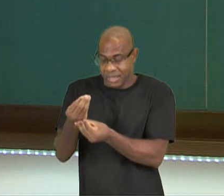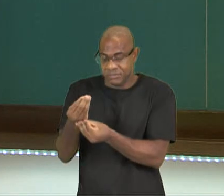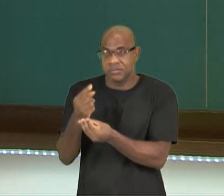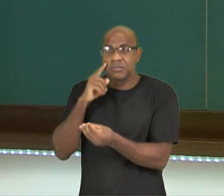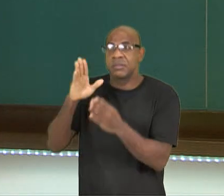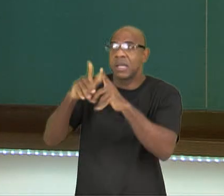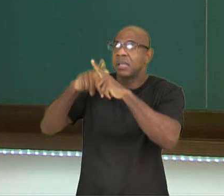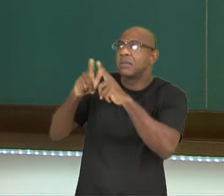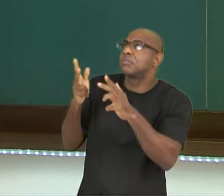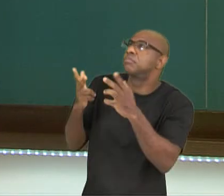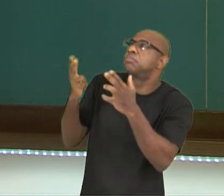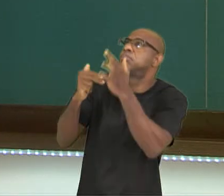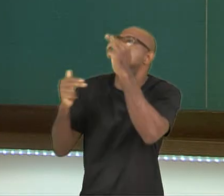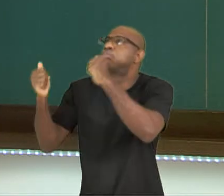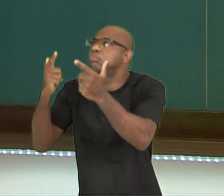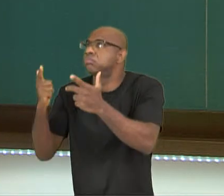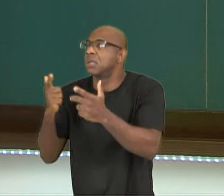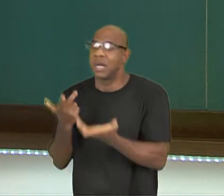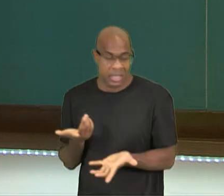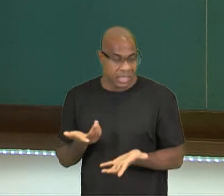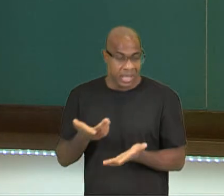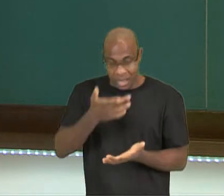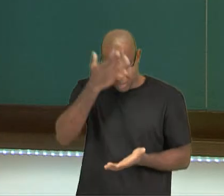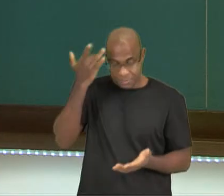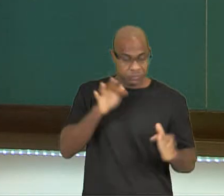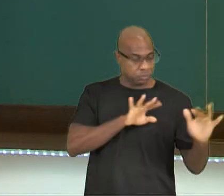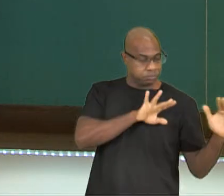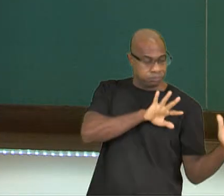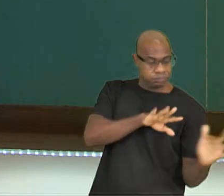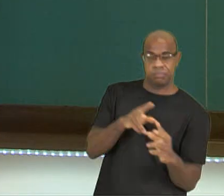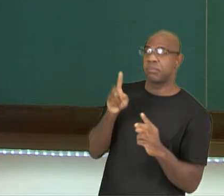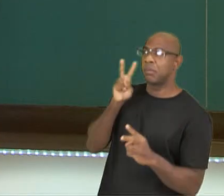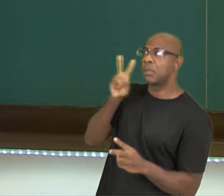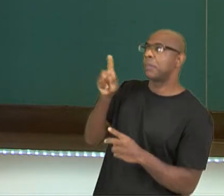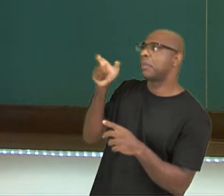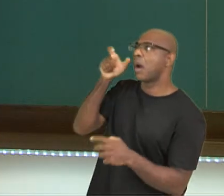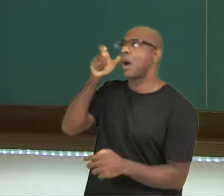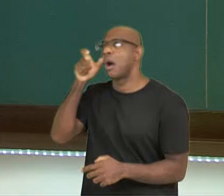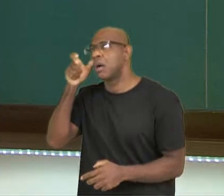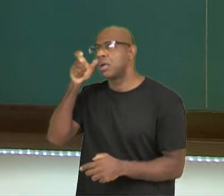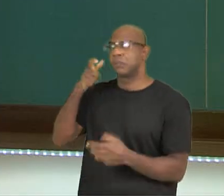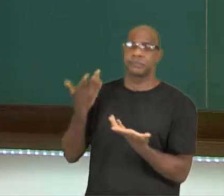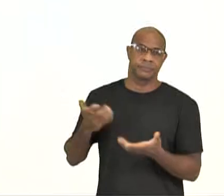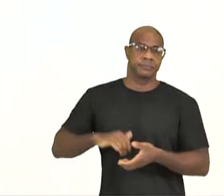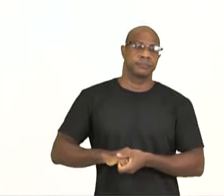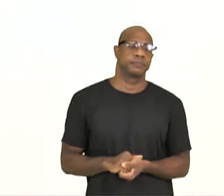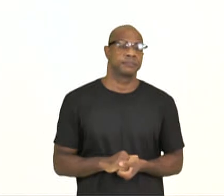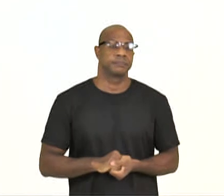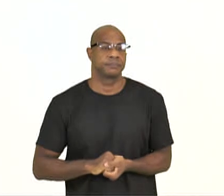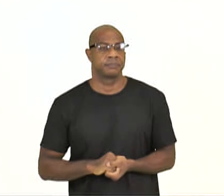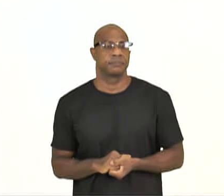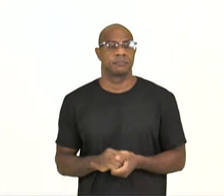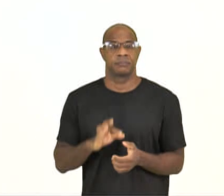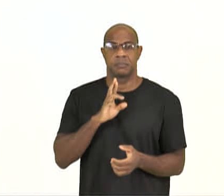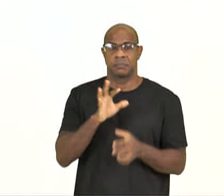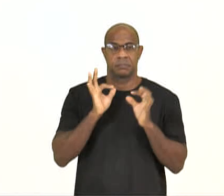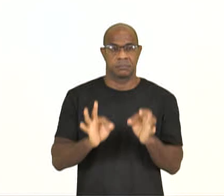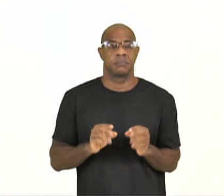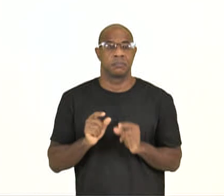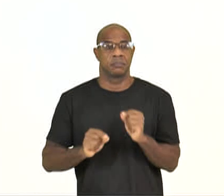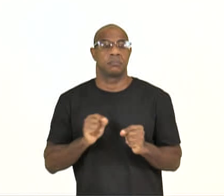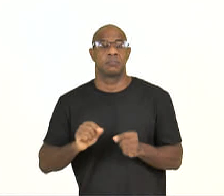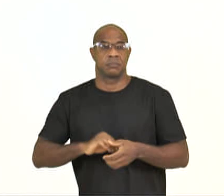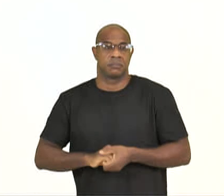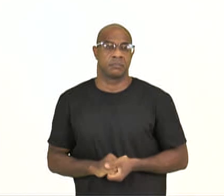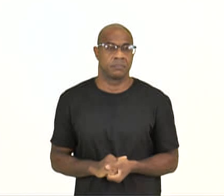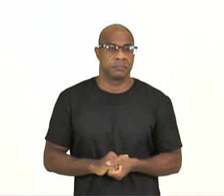a alternativa correta é a letra B. E aumentou-se o diálogo religioso, os trabalhos de caridade? Lógico que não tinha isso.